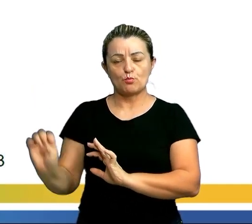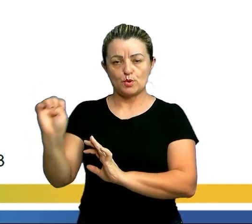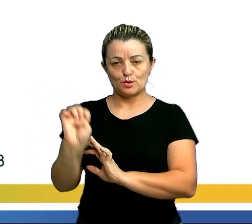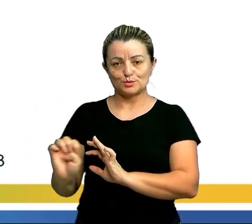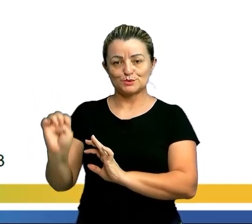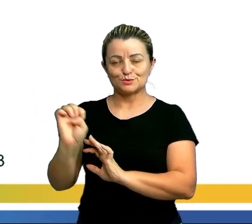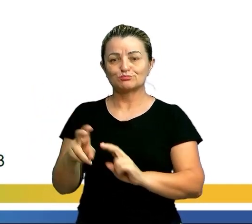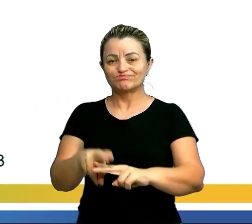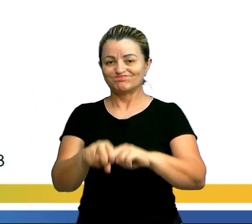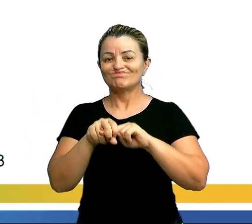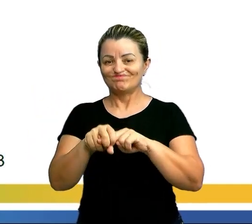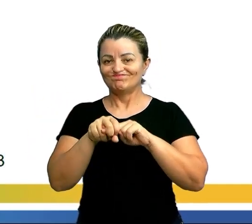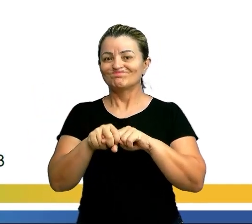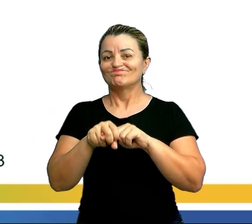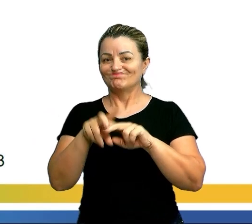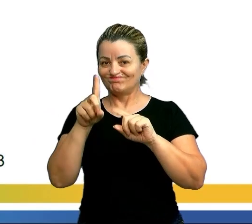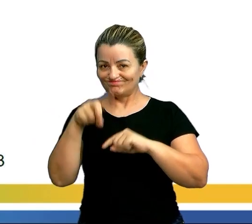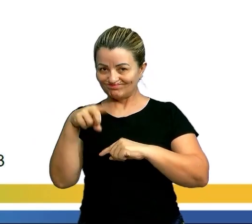um dos motivos são justamente